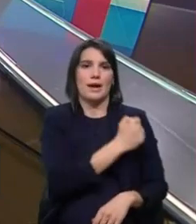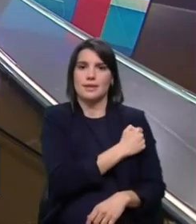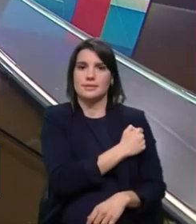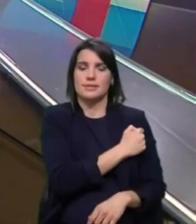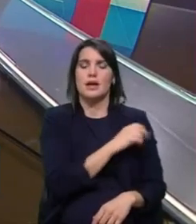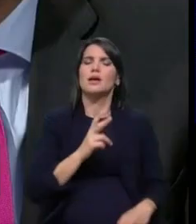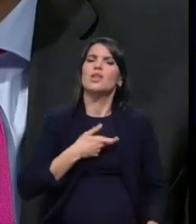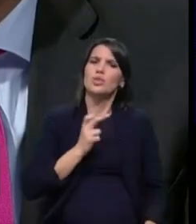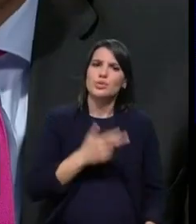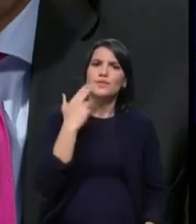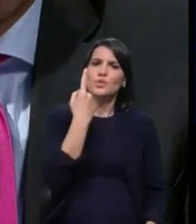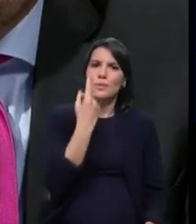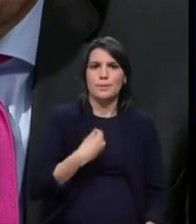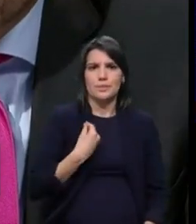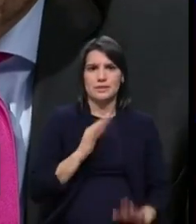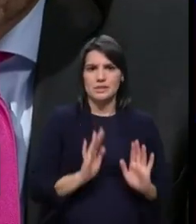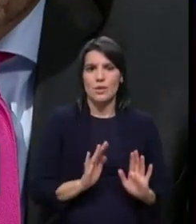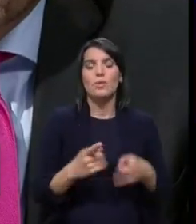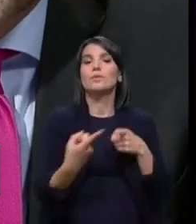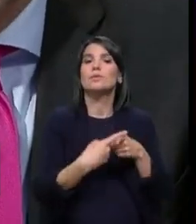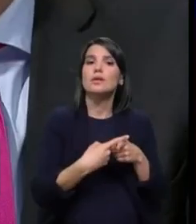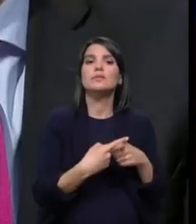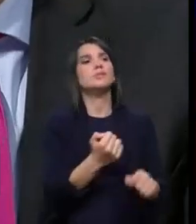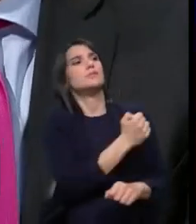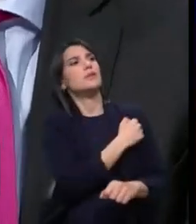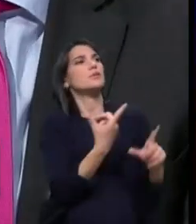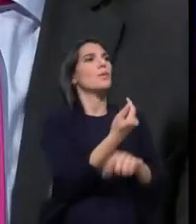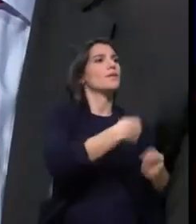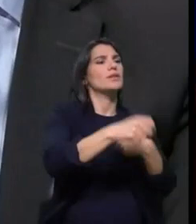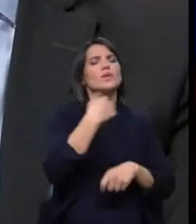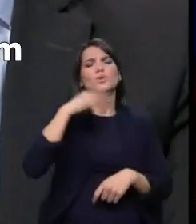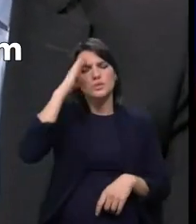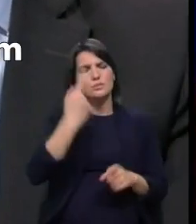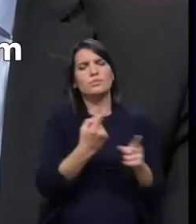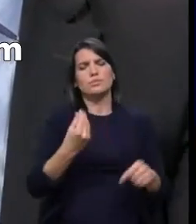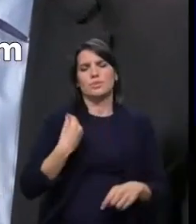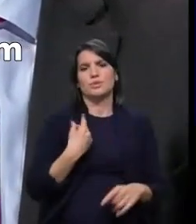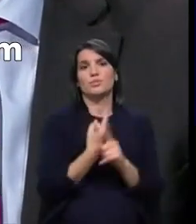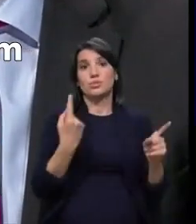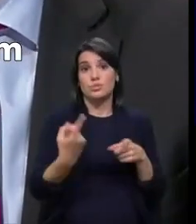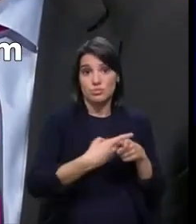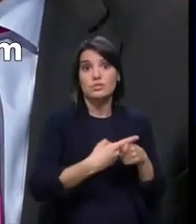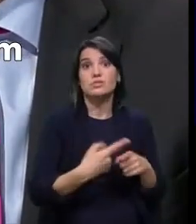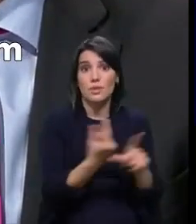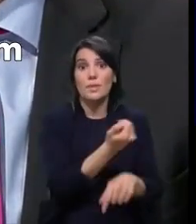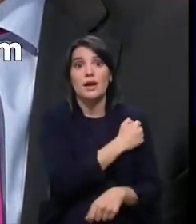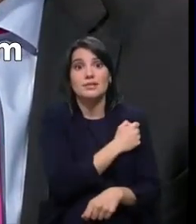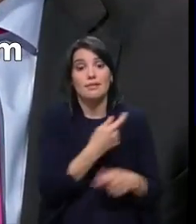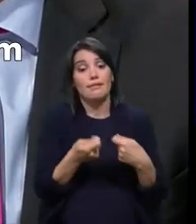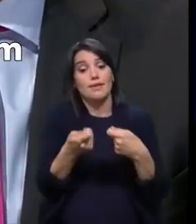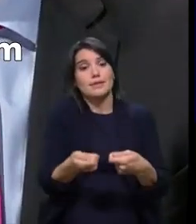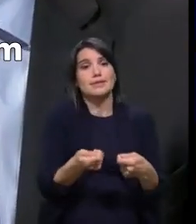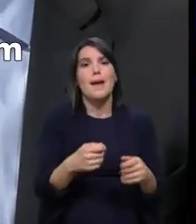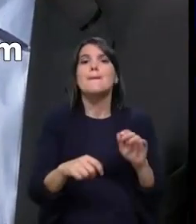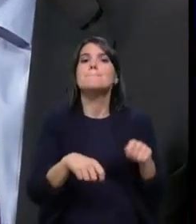Doutor Ventura tem uma preocupação de inflação, interesses imobiliários. E eu sei porque é que tem essa preocupação. Porque os interesses imobiliários financiam o partido